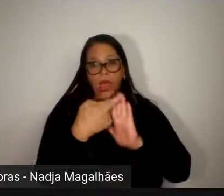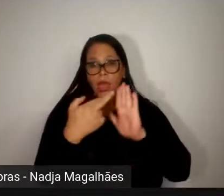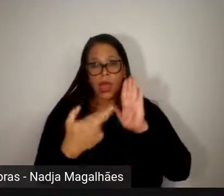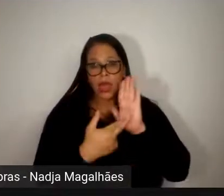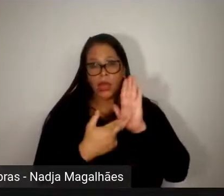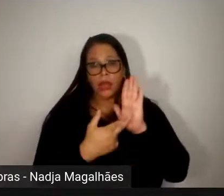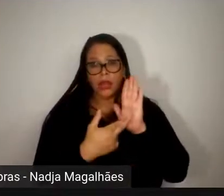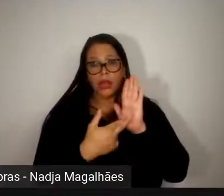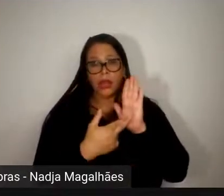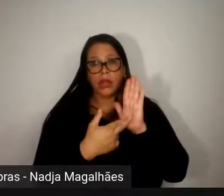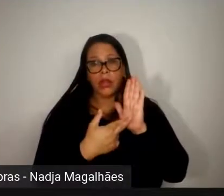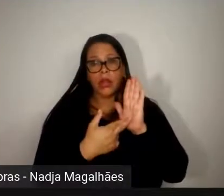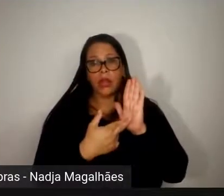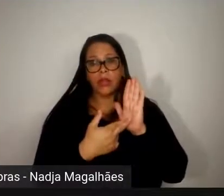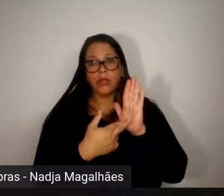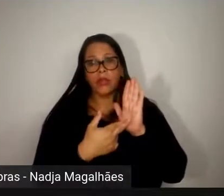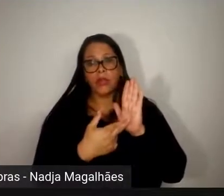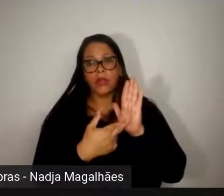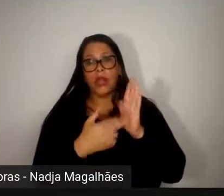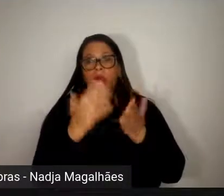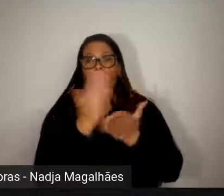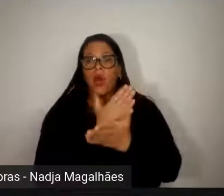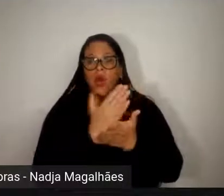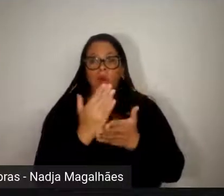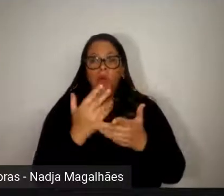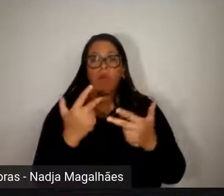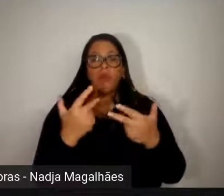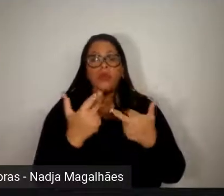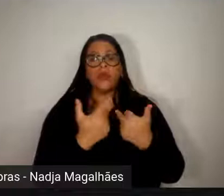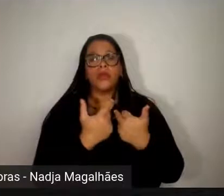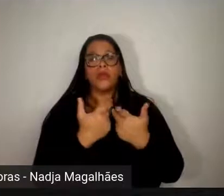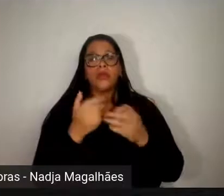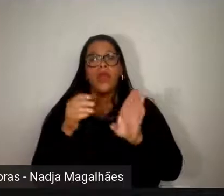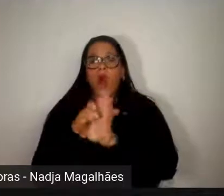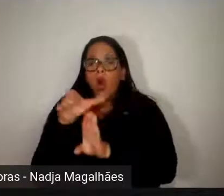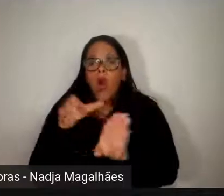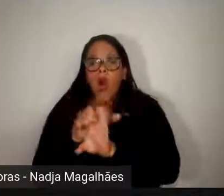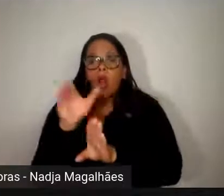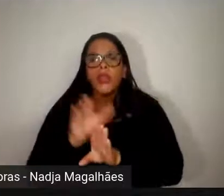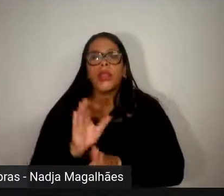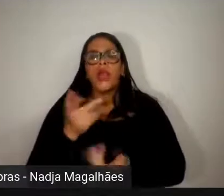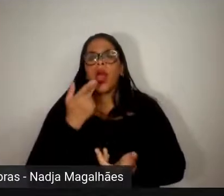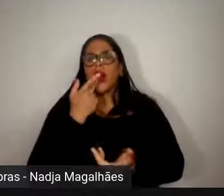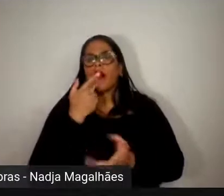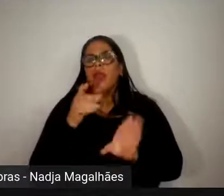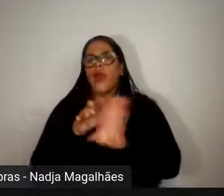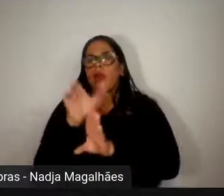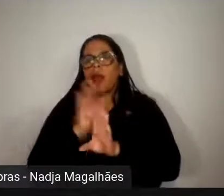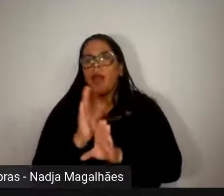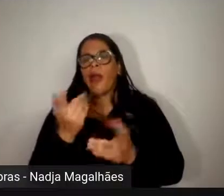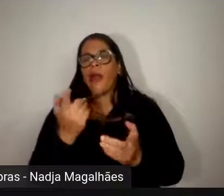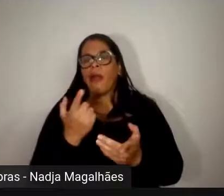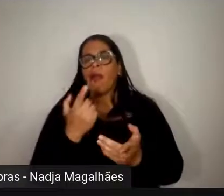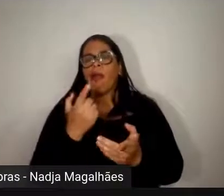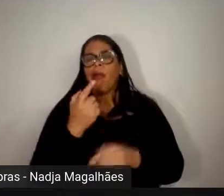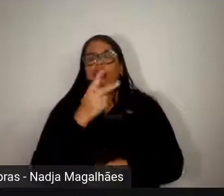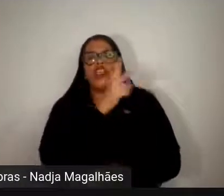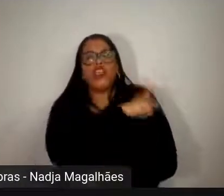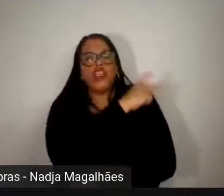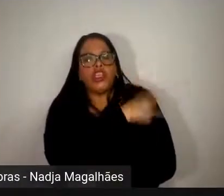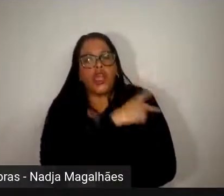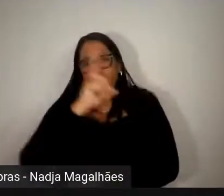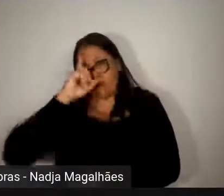institucionalizadas. As orientações, elas são todas feitas oralmente, enfim, orientações feitas de chefe para a